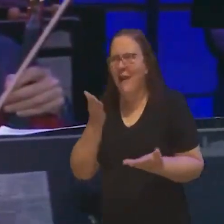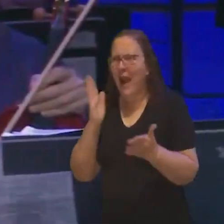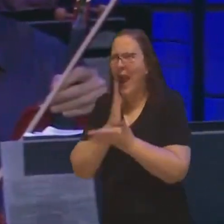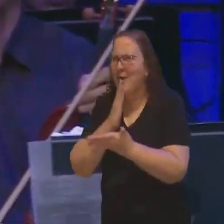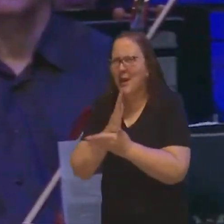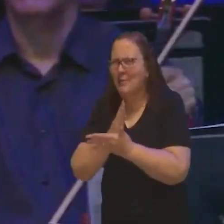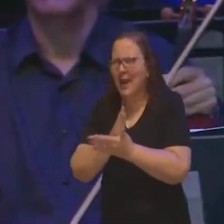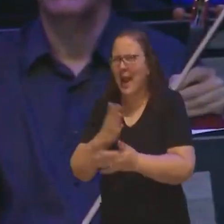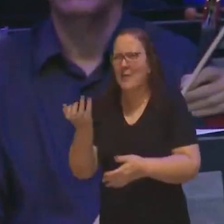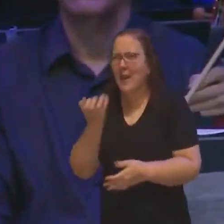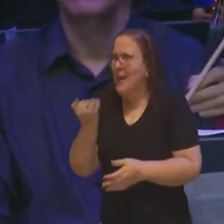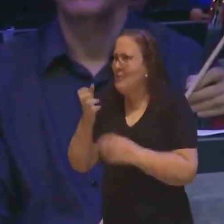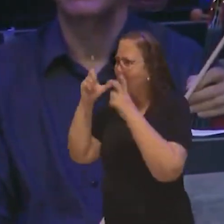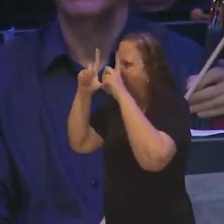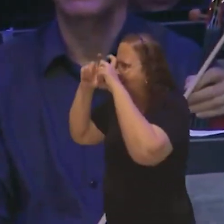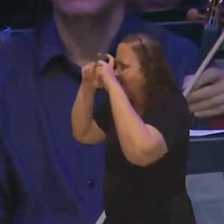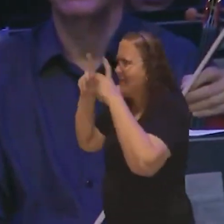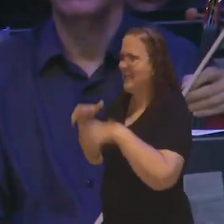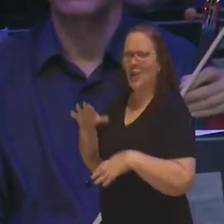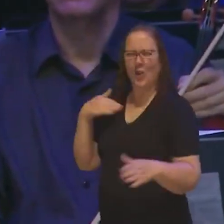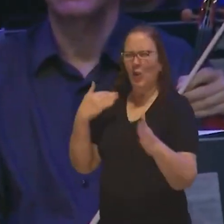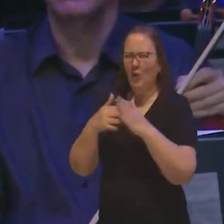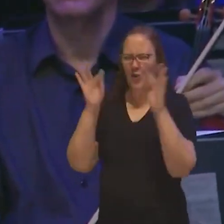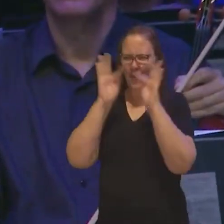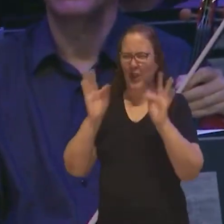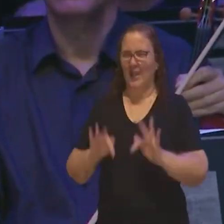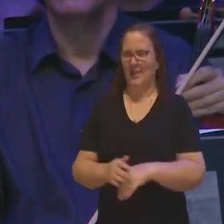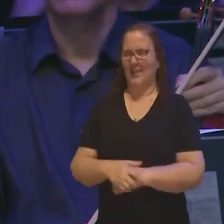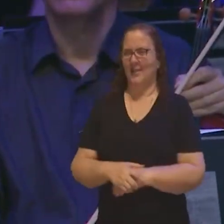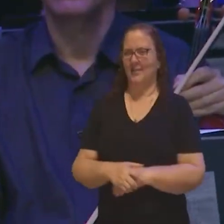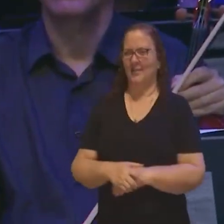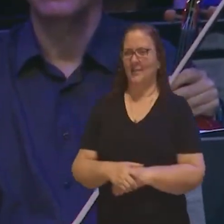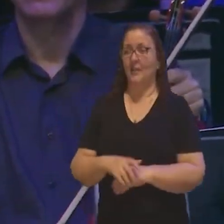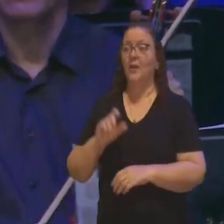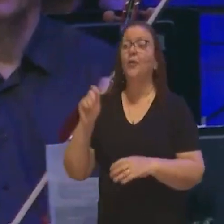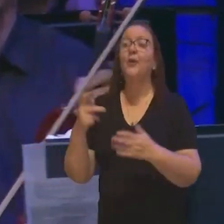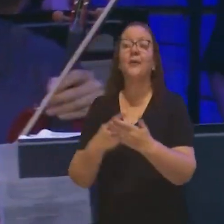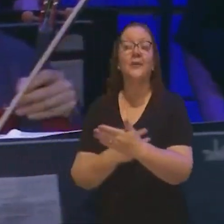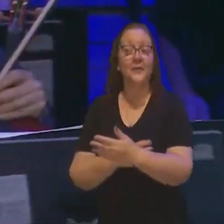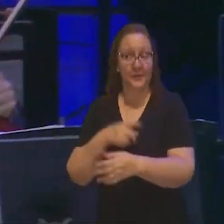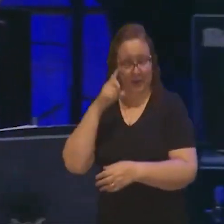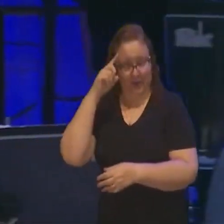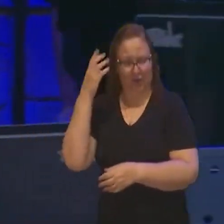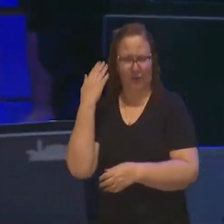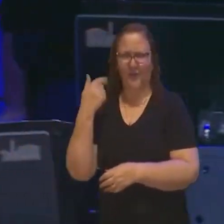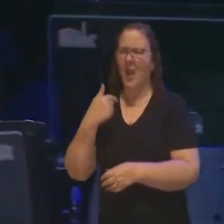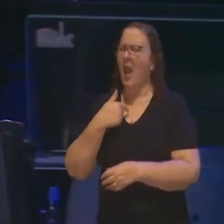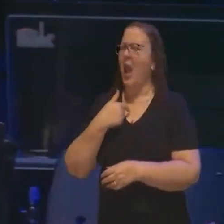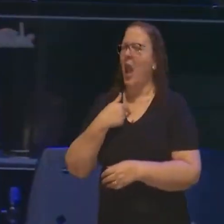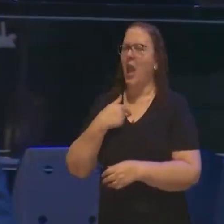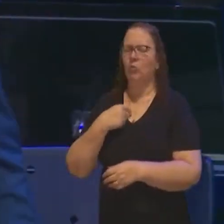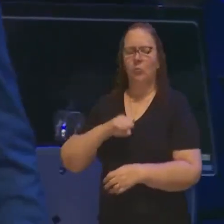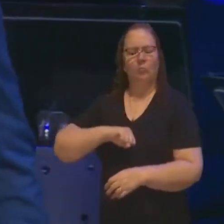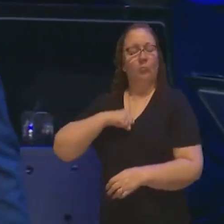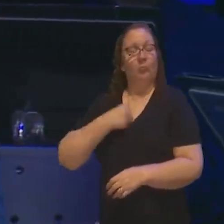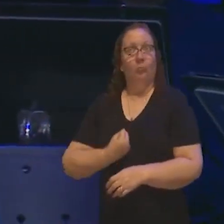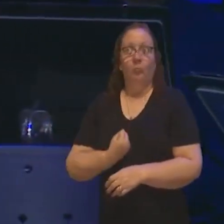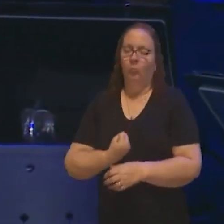fotografia, porque todo mundo hoje está muito feliz. O que aconteceu naquele dia? Eu estava muito